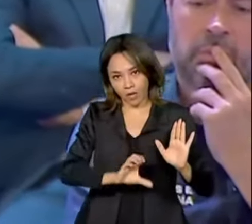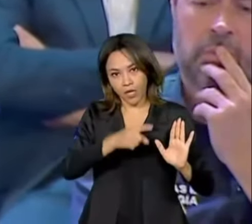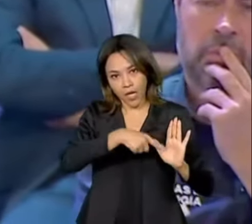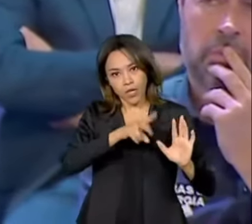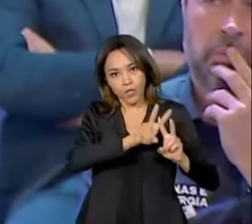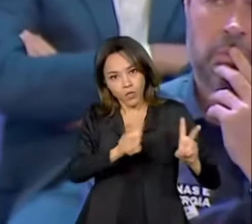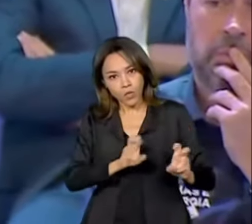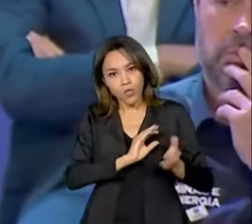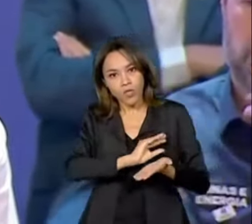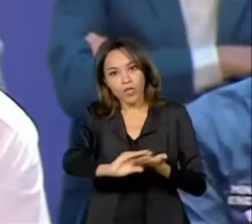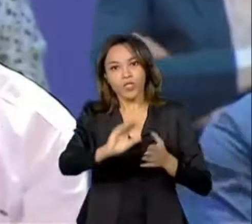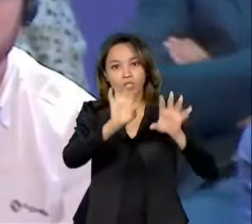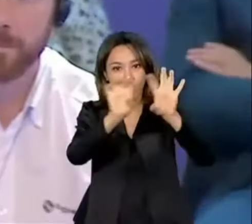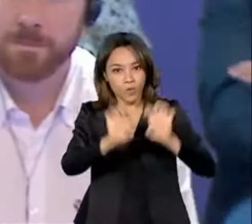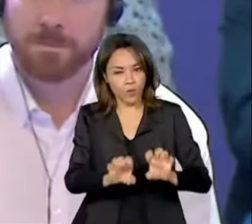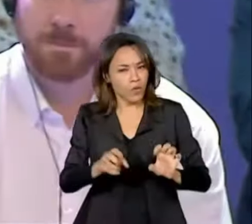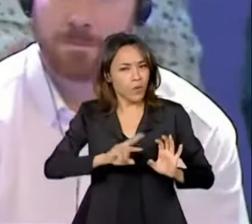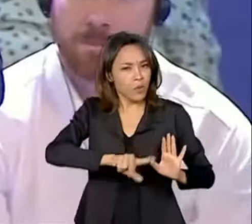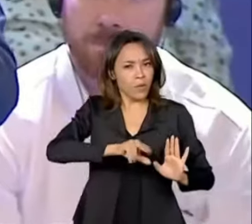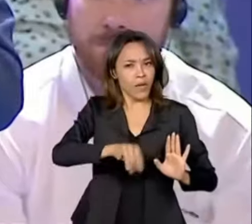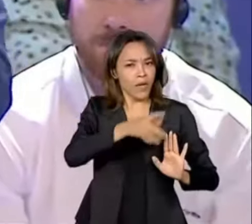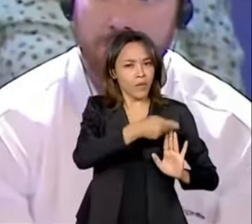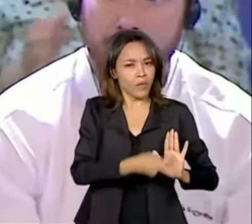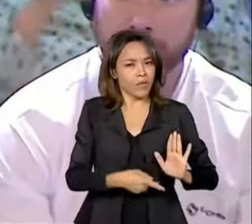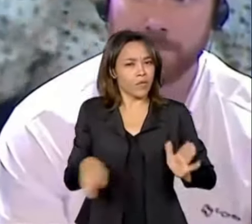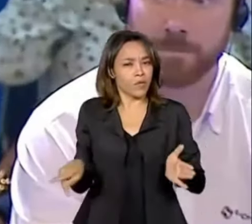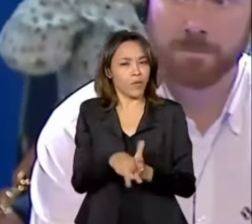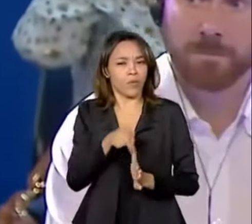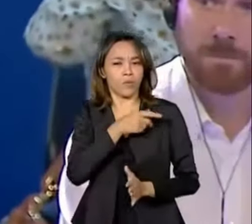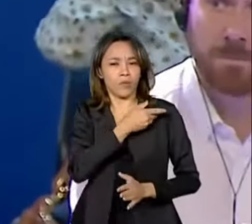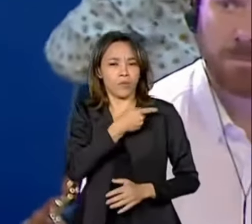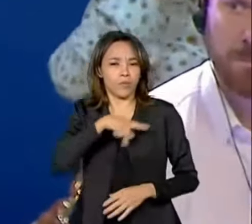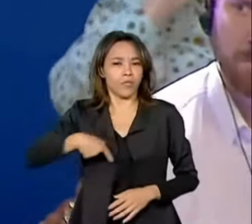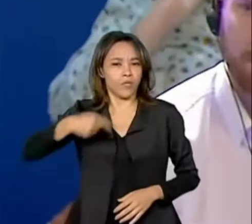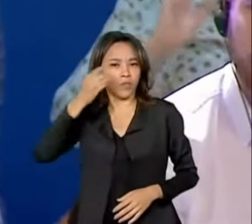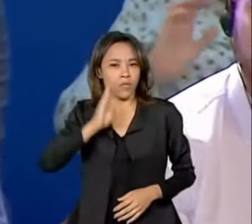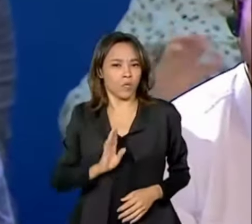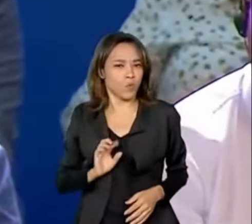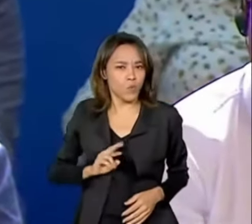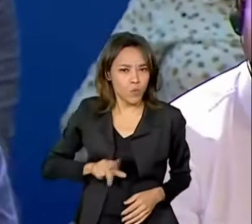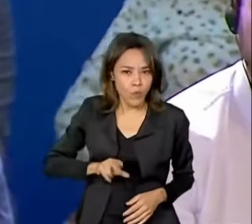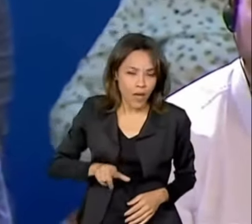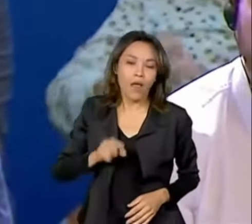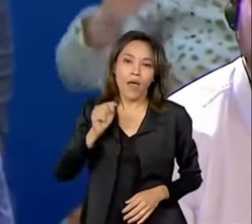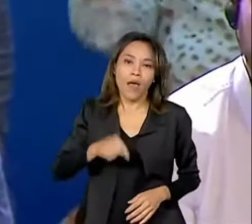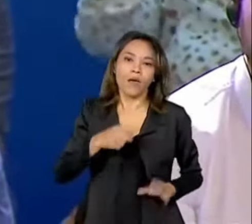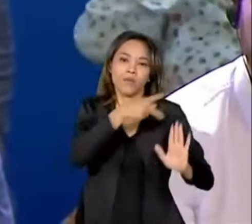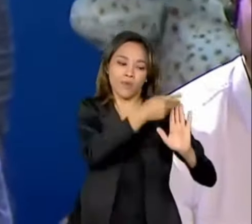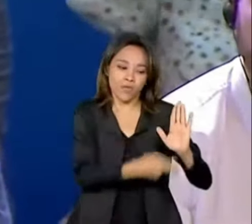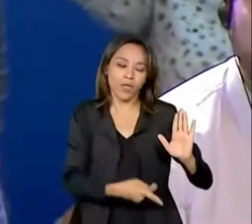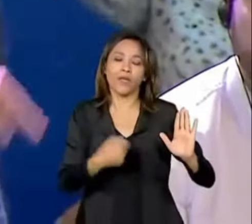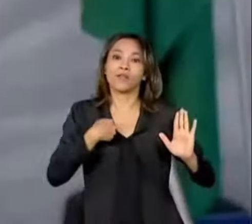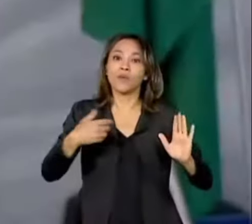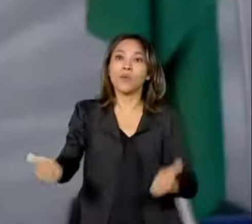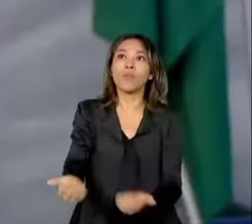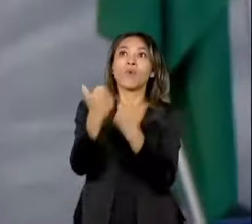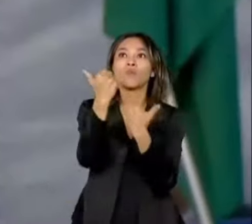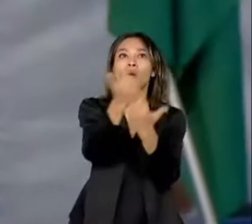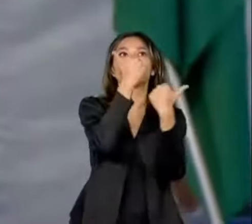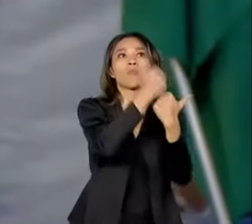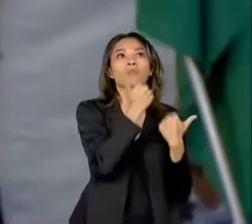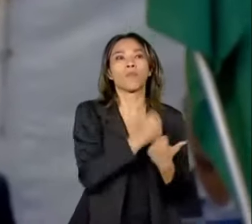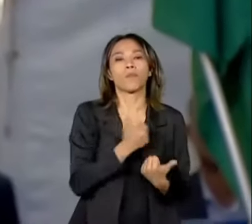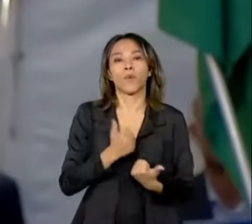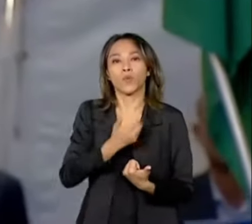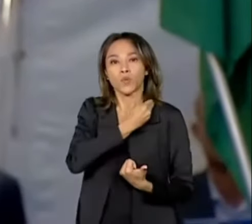infraestrutura. E não era um projeto do presidente da República. Era um projeto que foi feito com os governadores dos estados